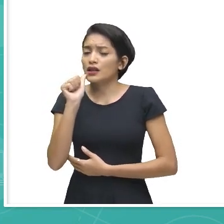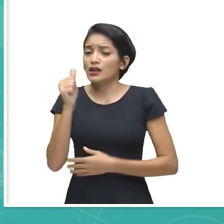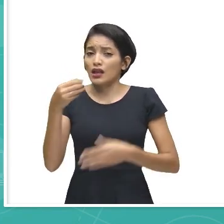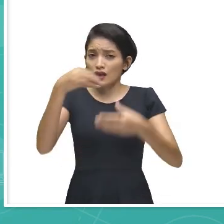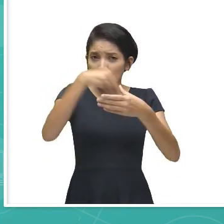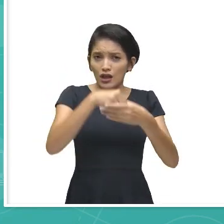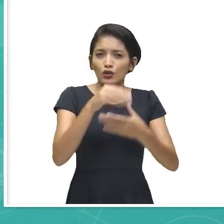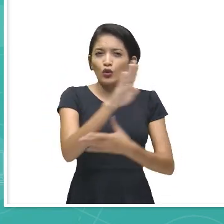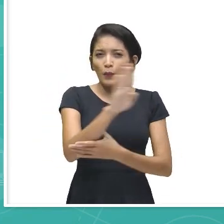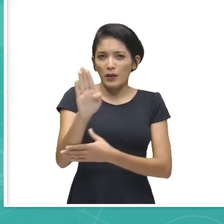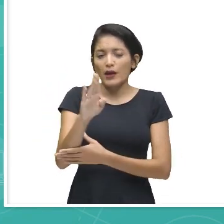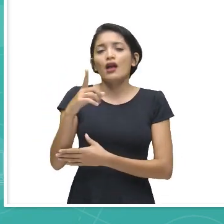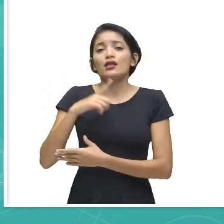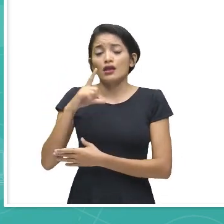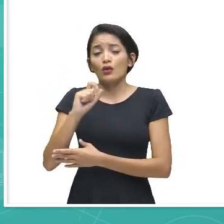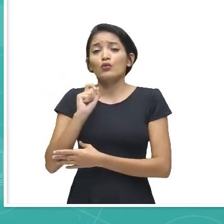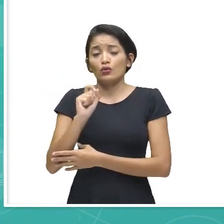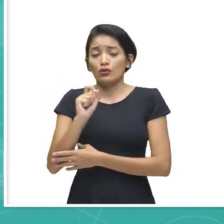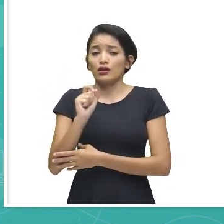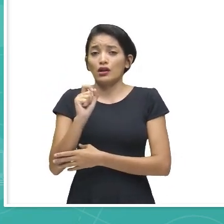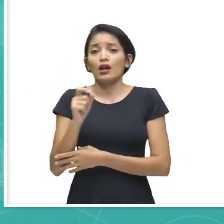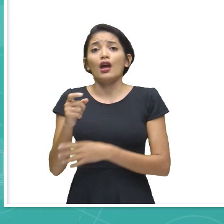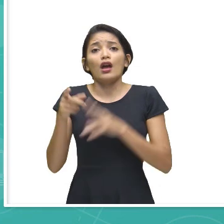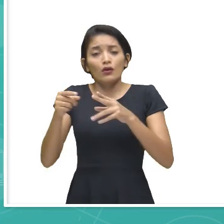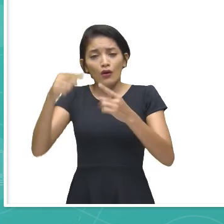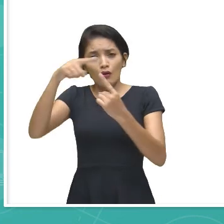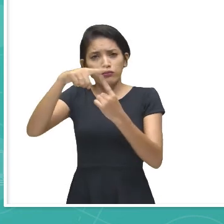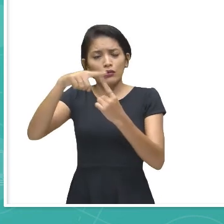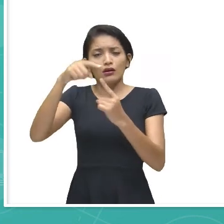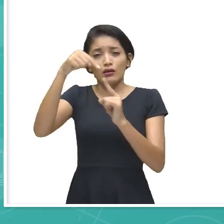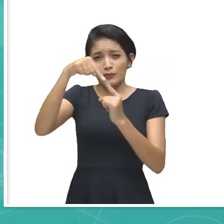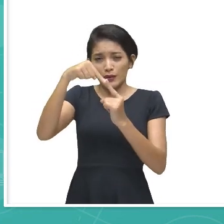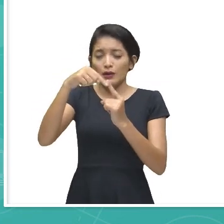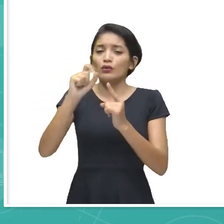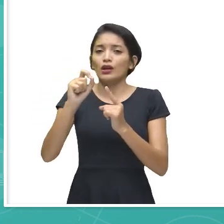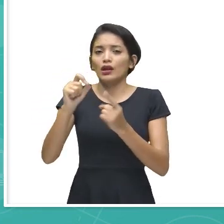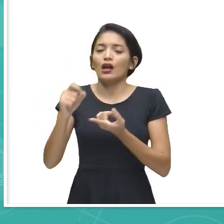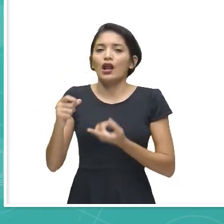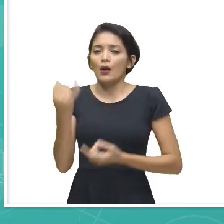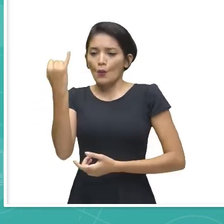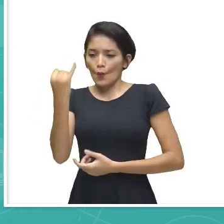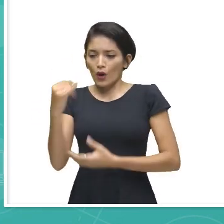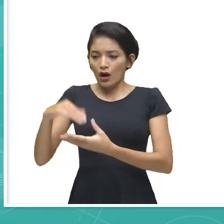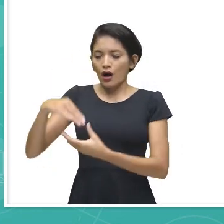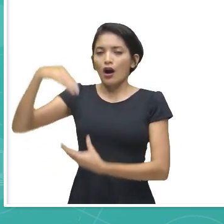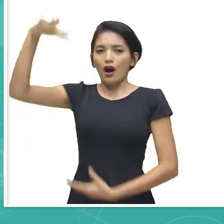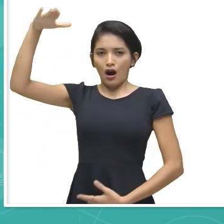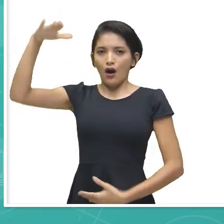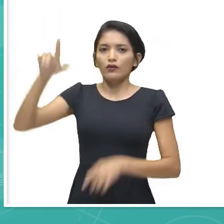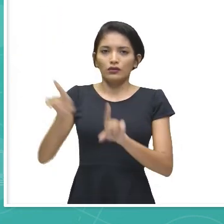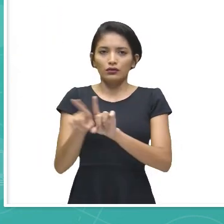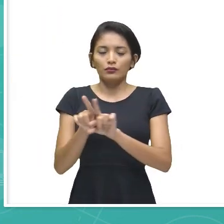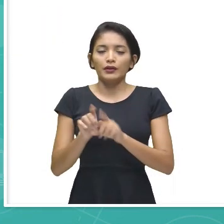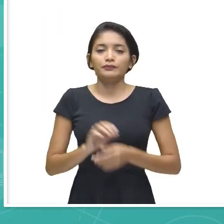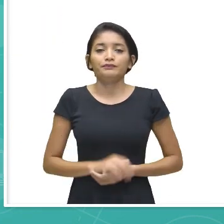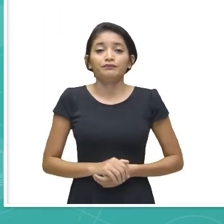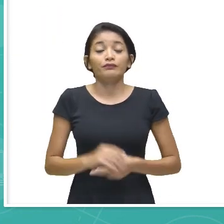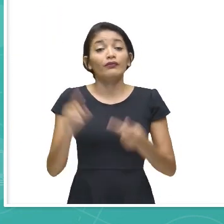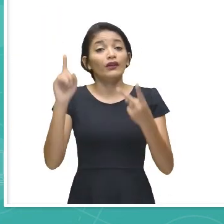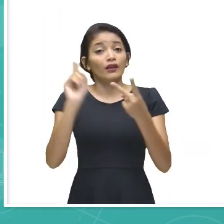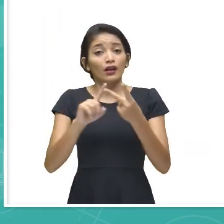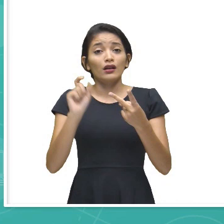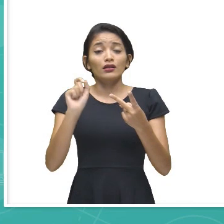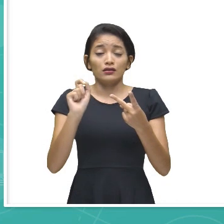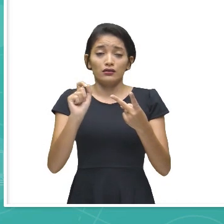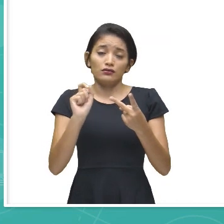ela tem o biotipo ectomorfo, ela é magra, ela é alta, né? Prosseguindo, nós temos aí o